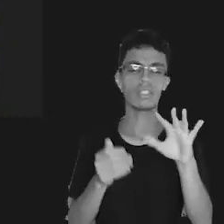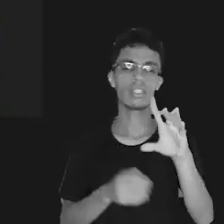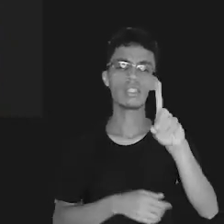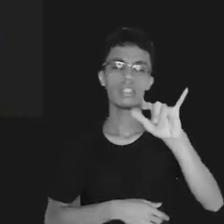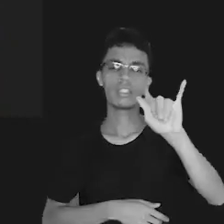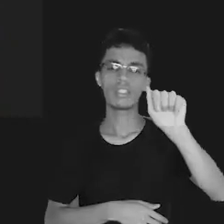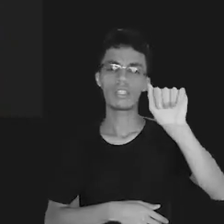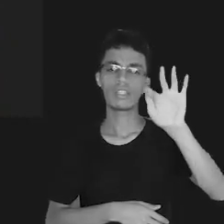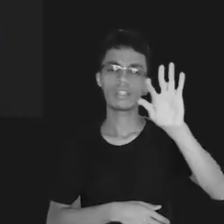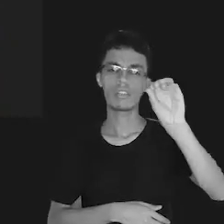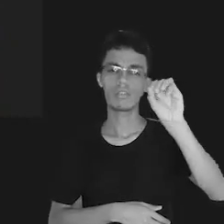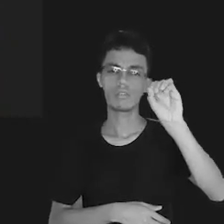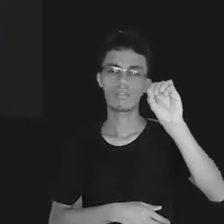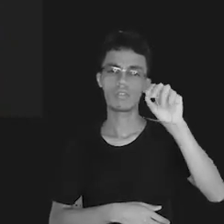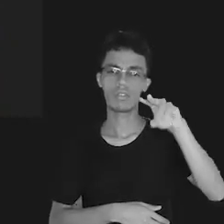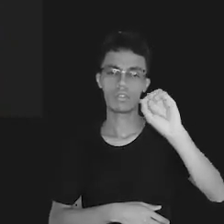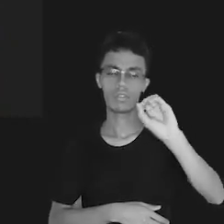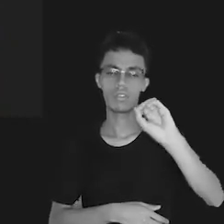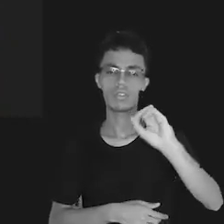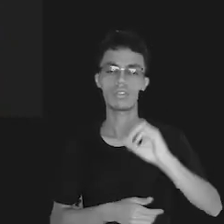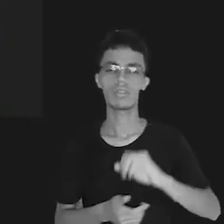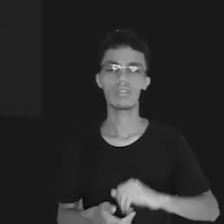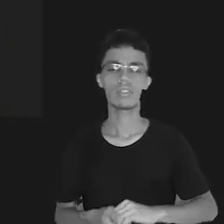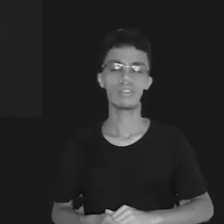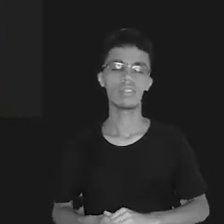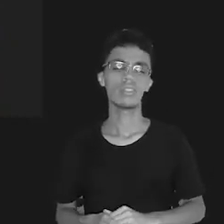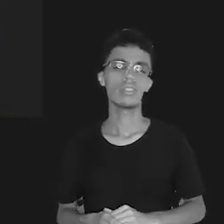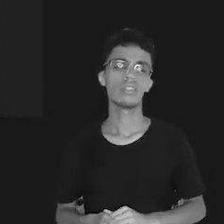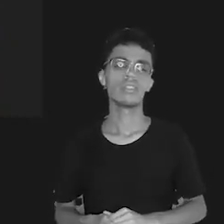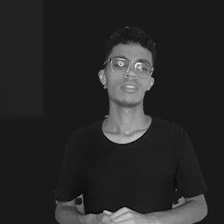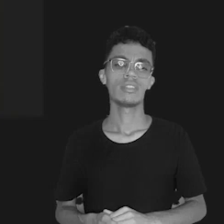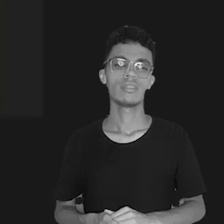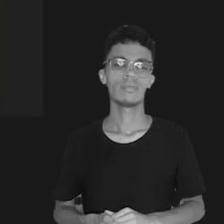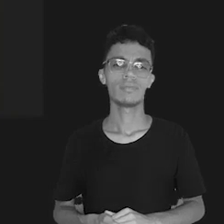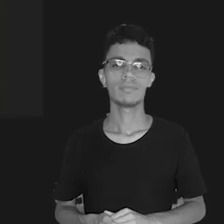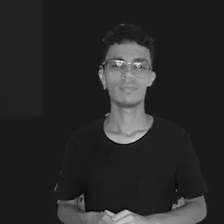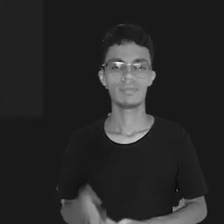Diáfano. Diáfano. Não sei.